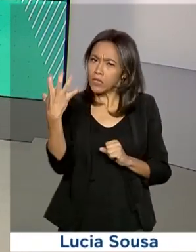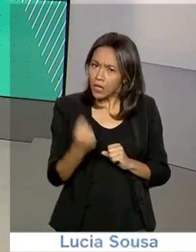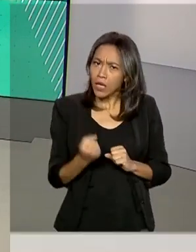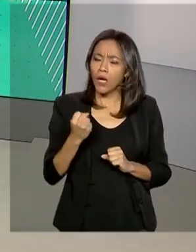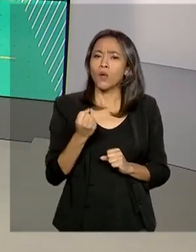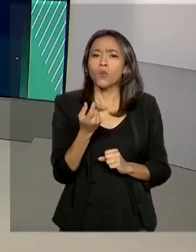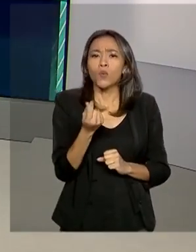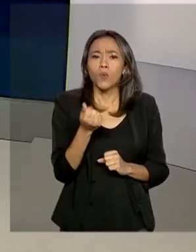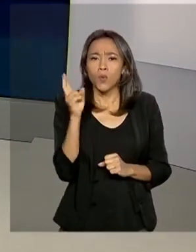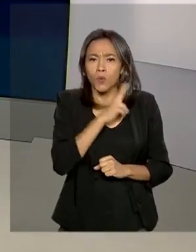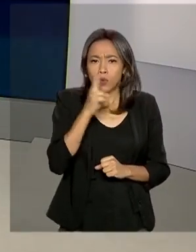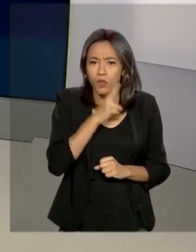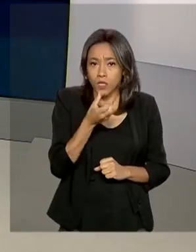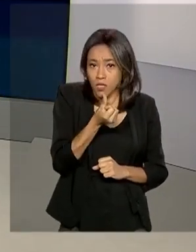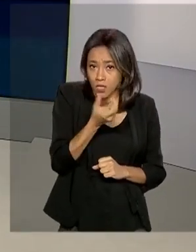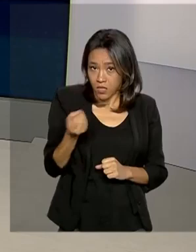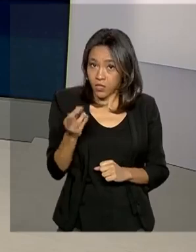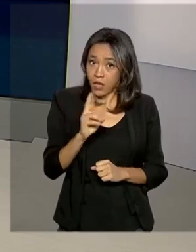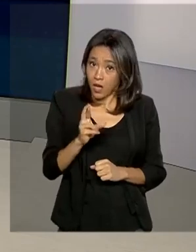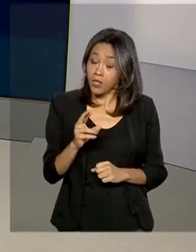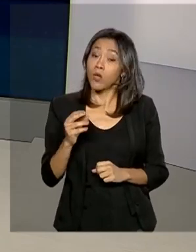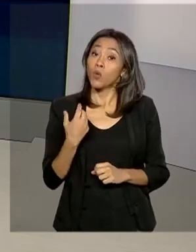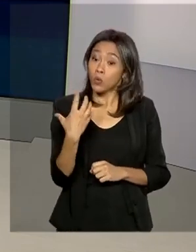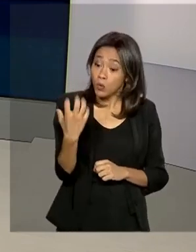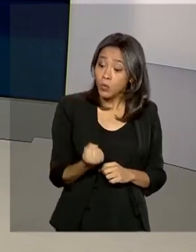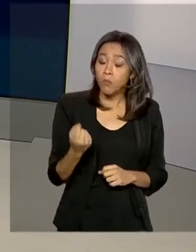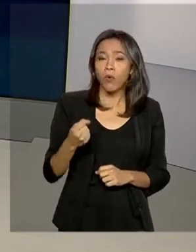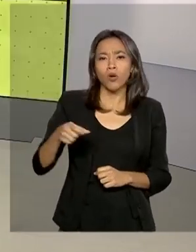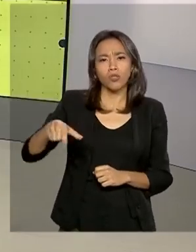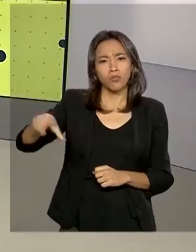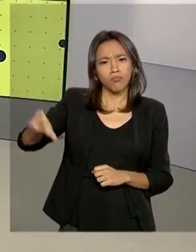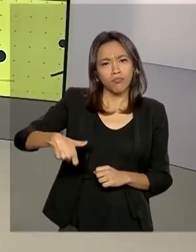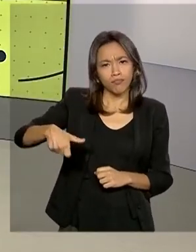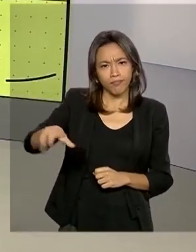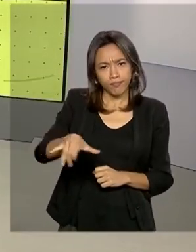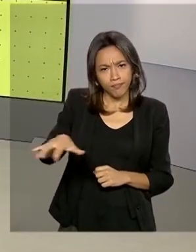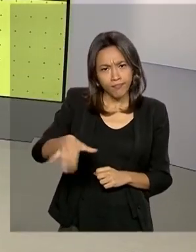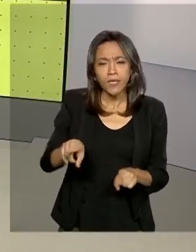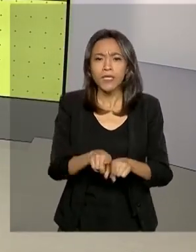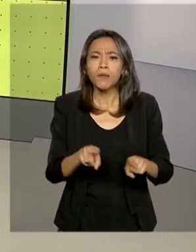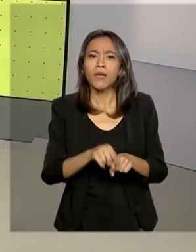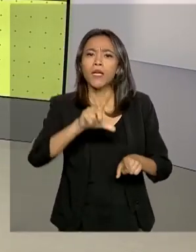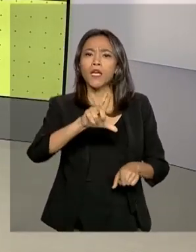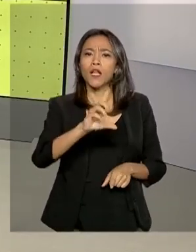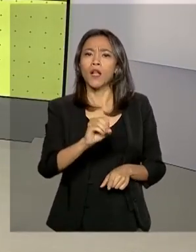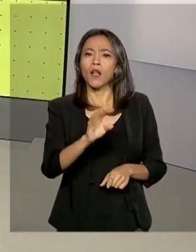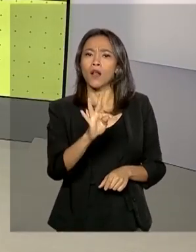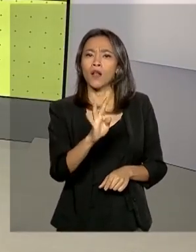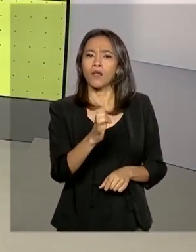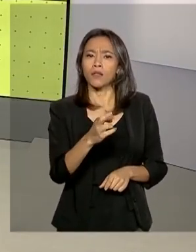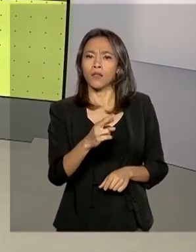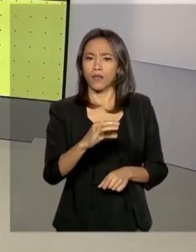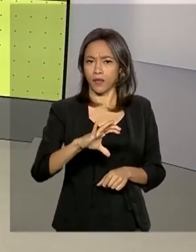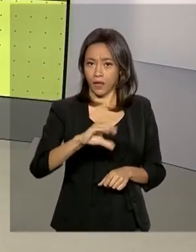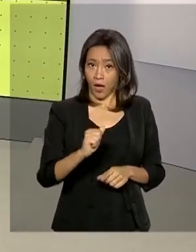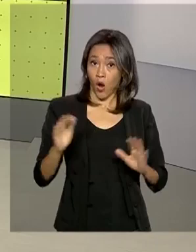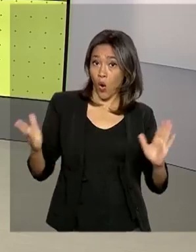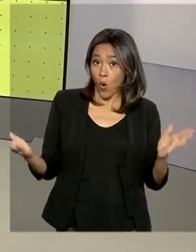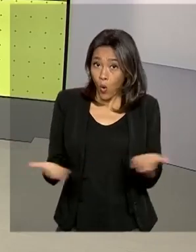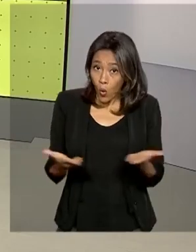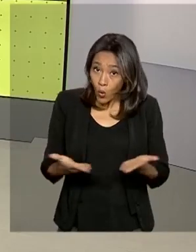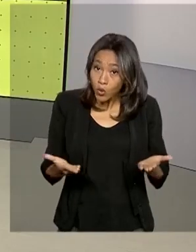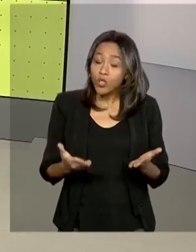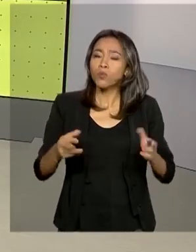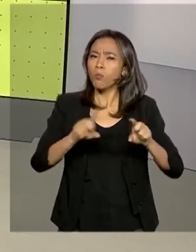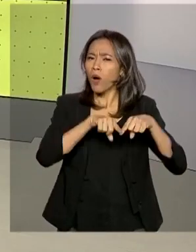R$ 600. O benefício pode ser retirado em caixas eletrônicos e lotéricas. Hoje, depois de reunião com ministros no Palácio